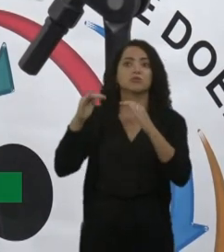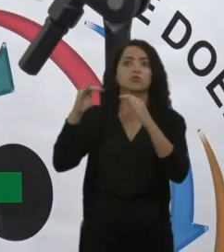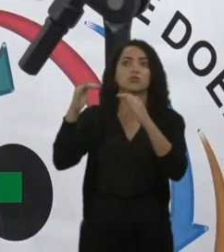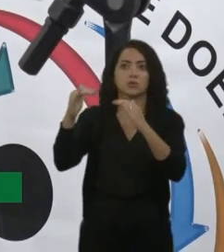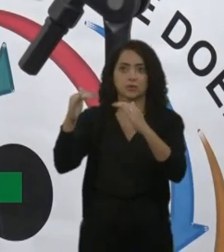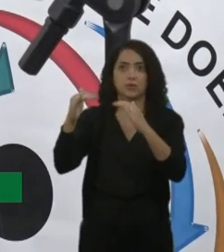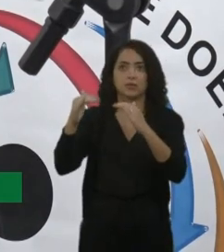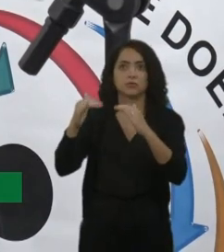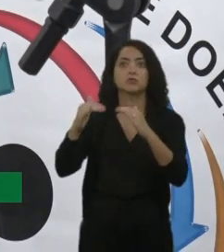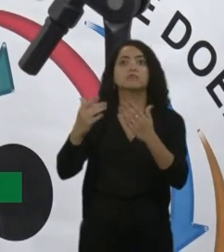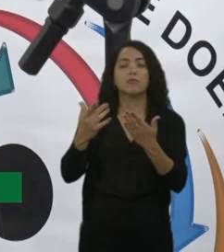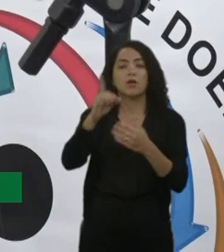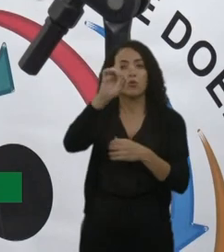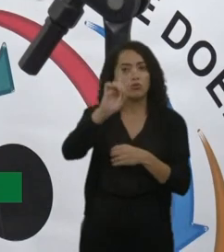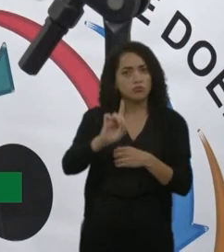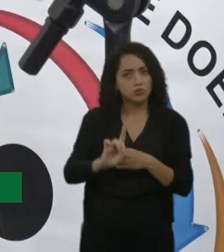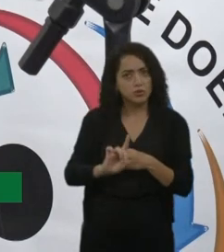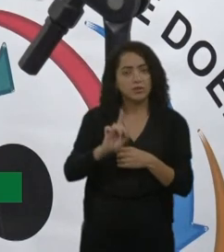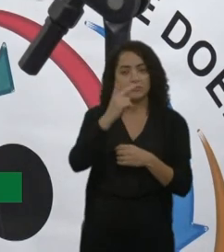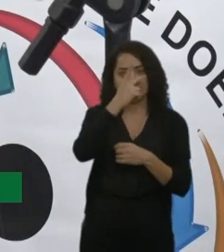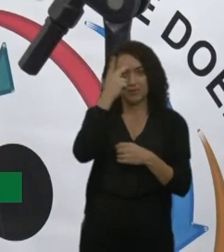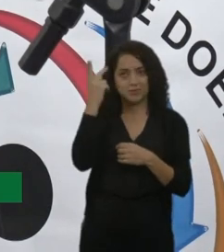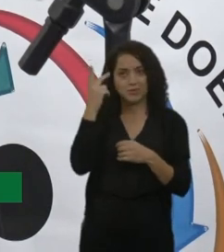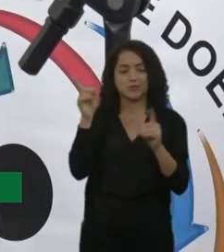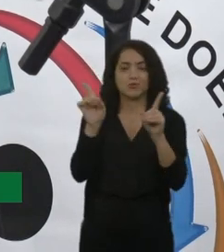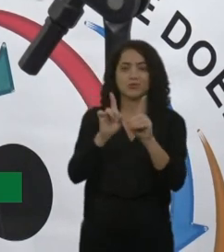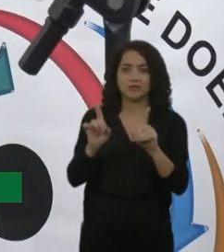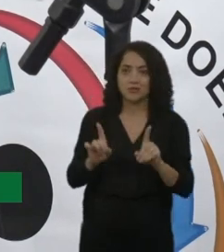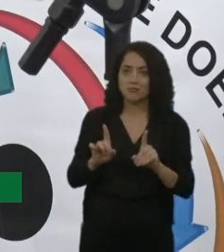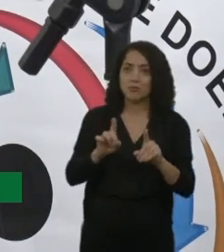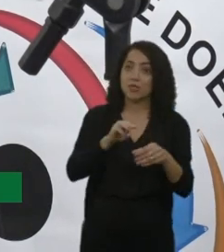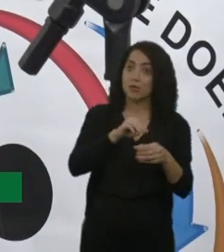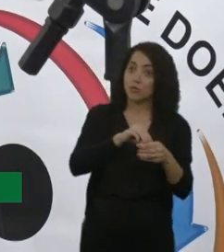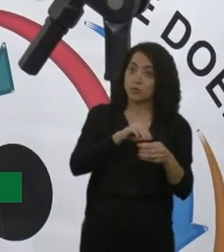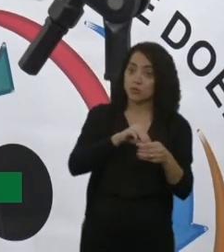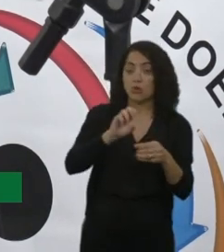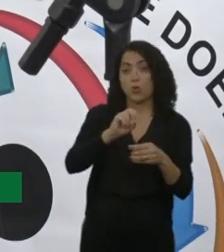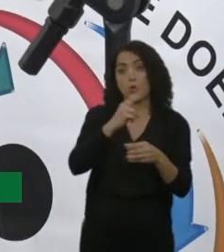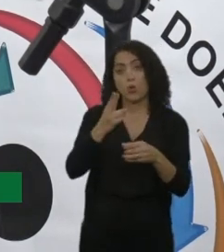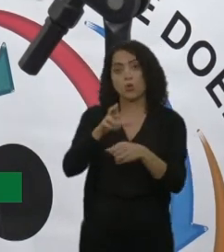os direitos da pessoa com deficiência, tanto na esfera municipal como estadual.